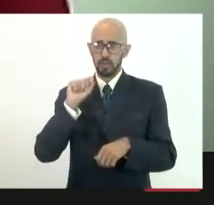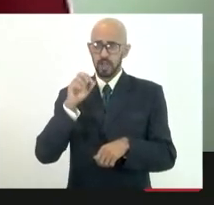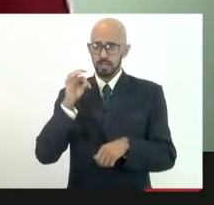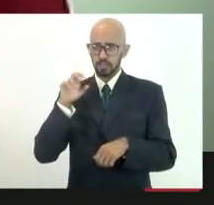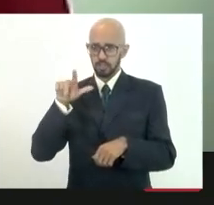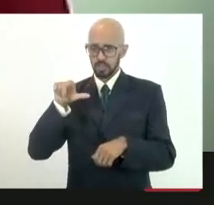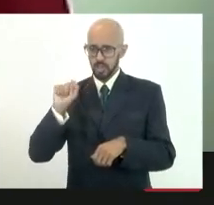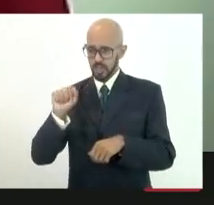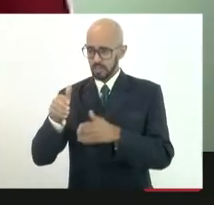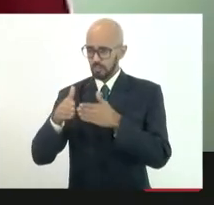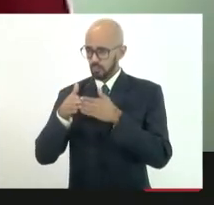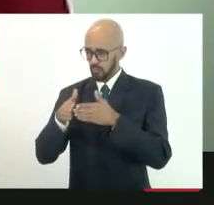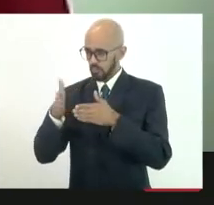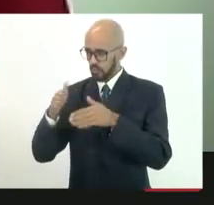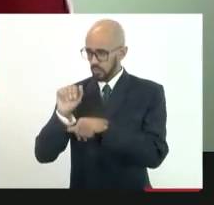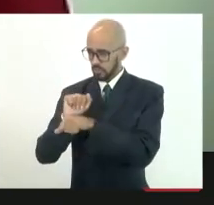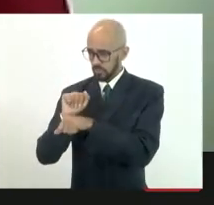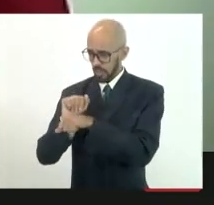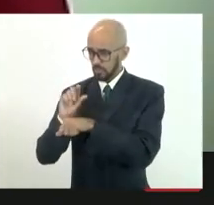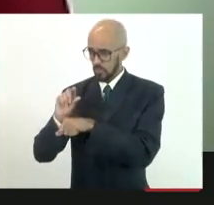ser, deputado Átila, ou...